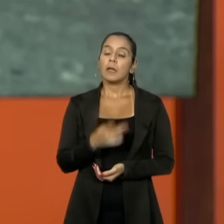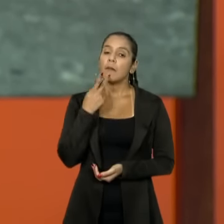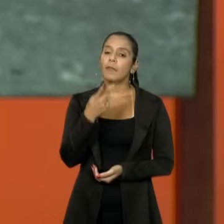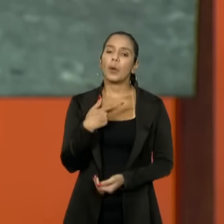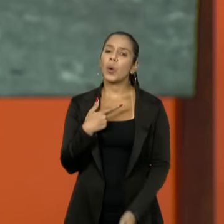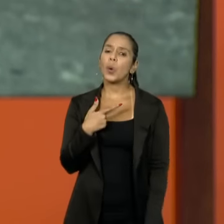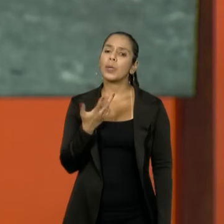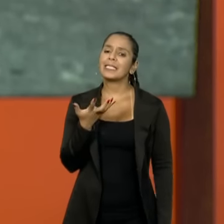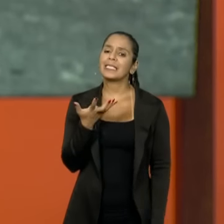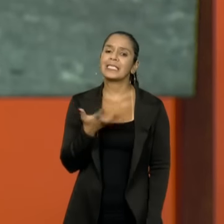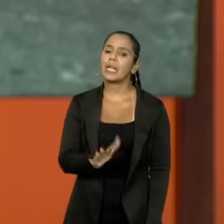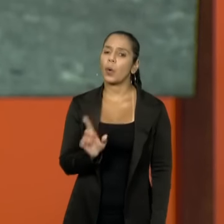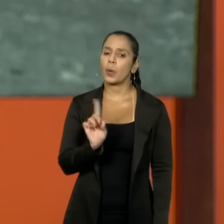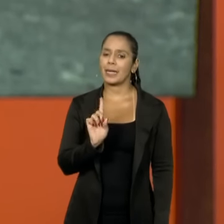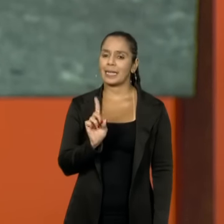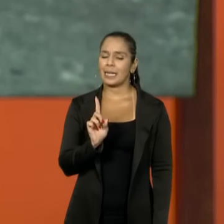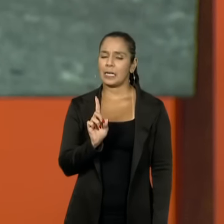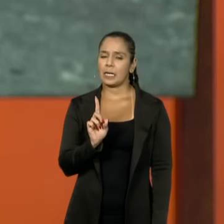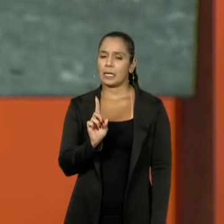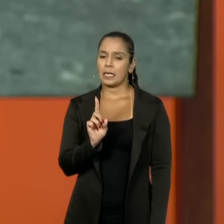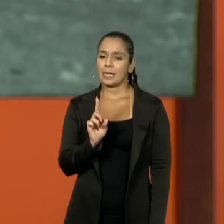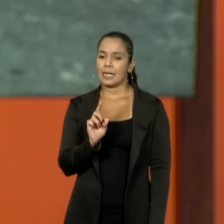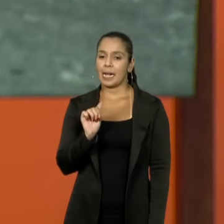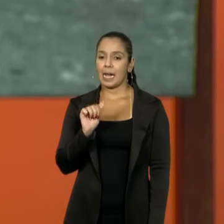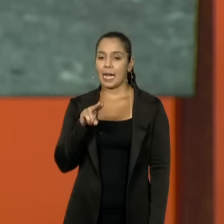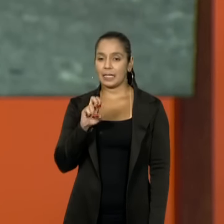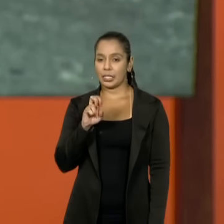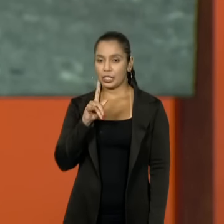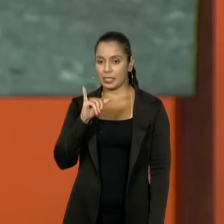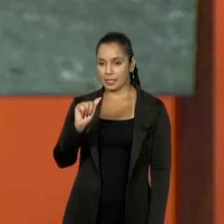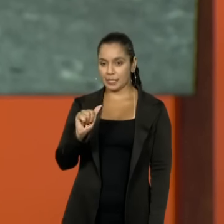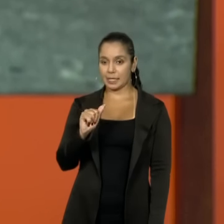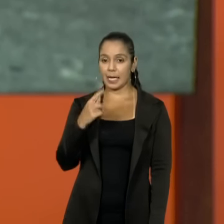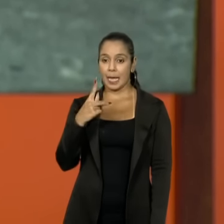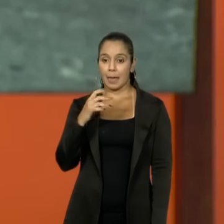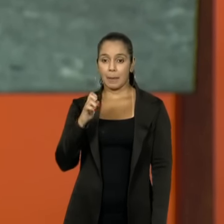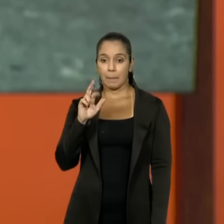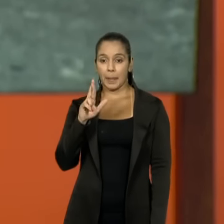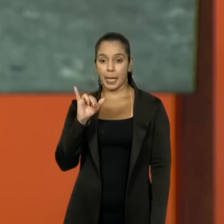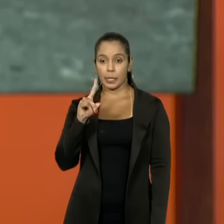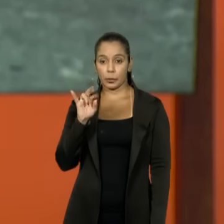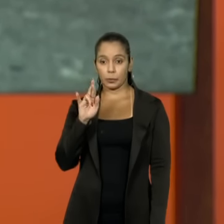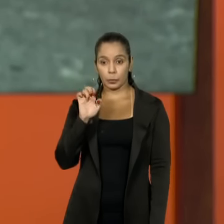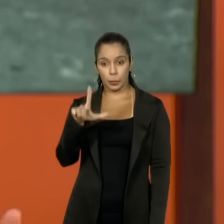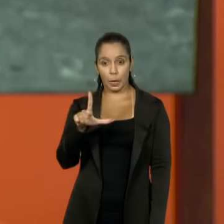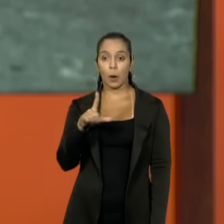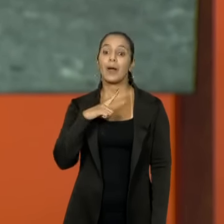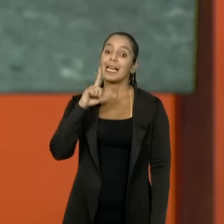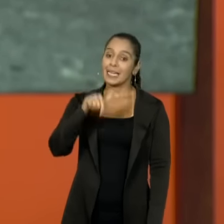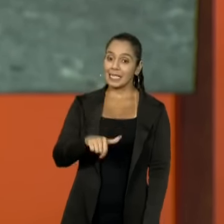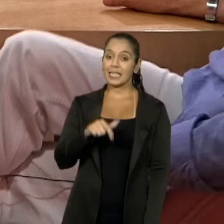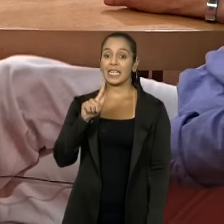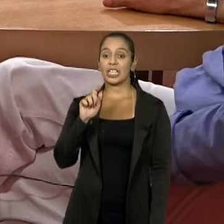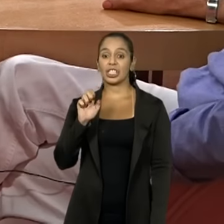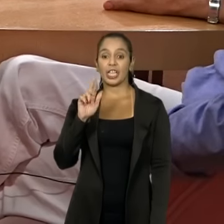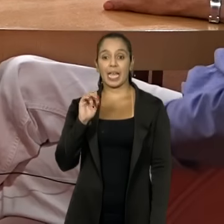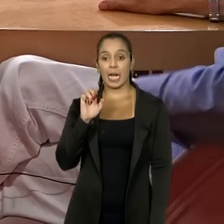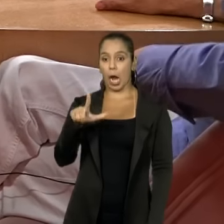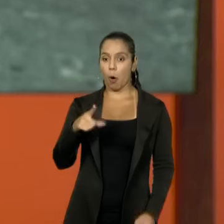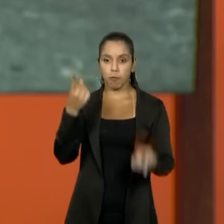queria tomar a anestesia epidural, que ela queria a anestesia geral.